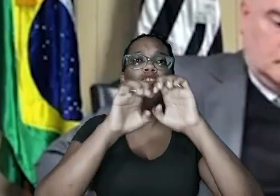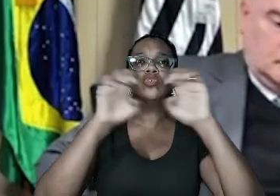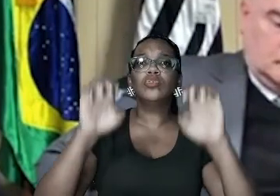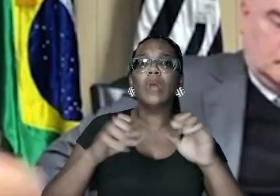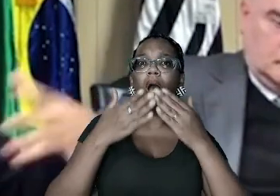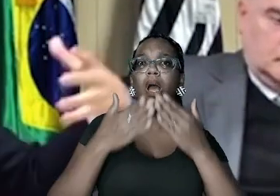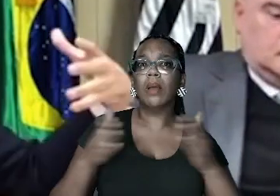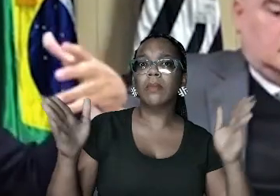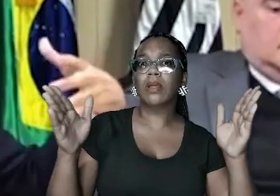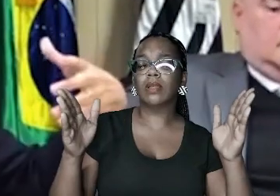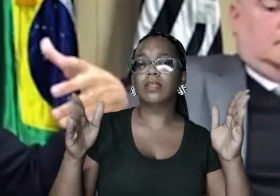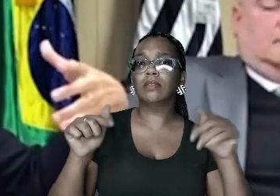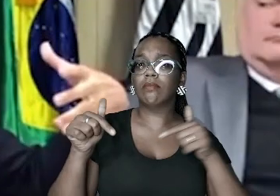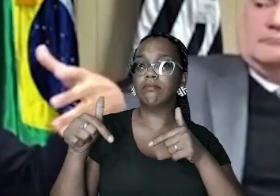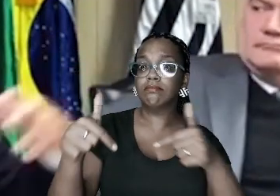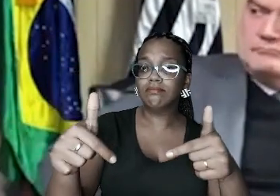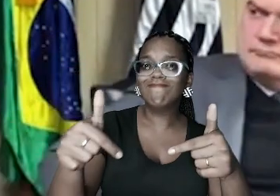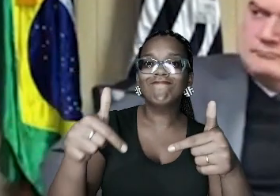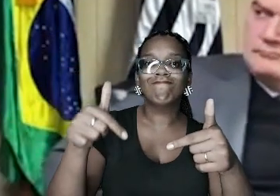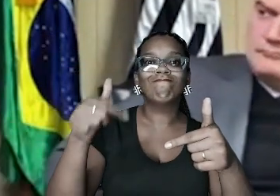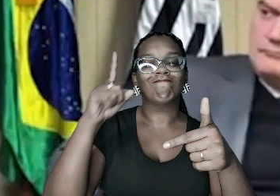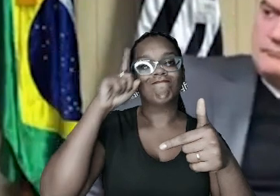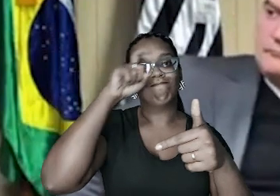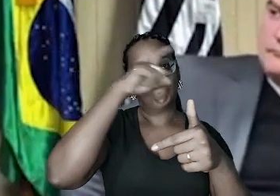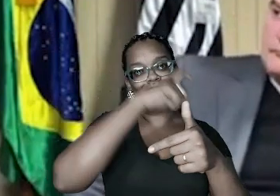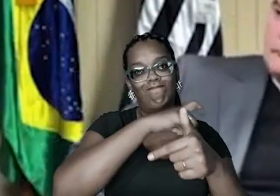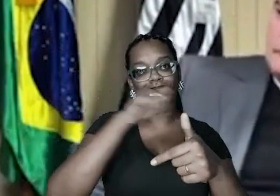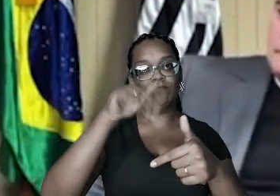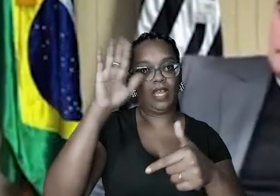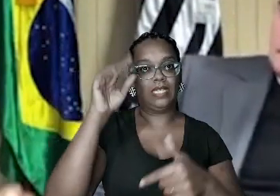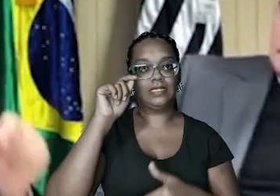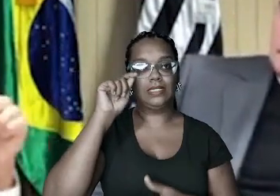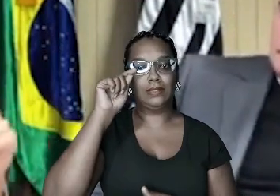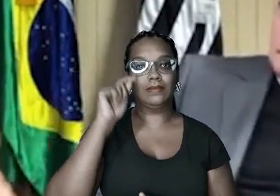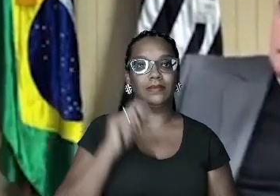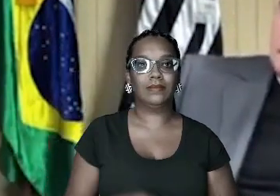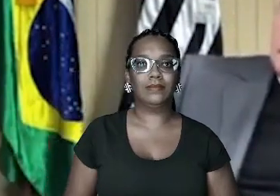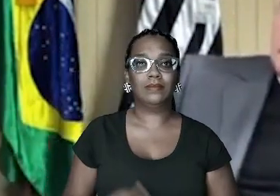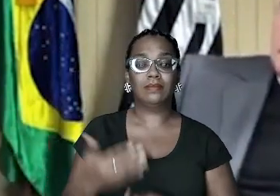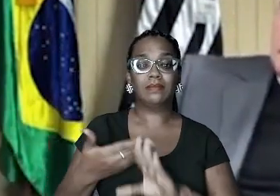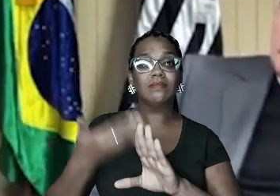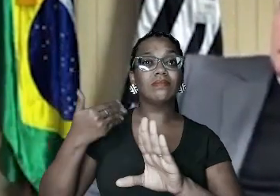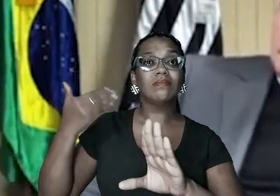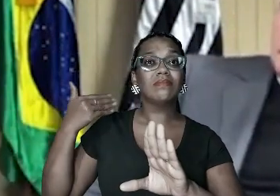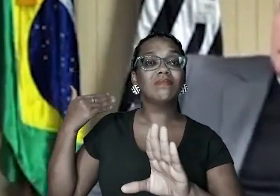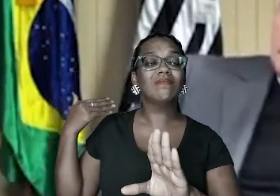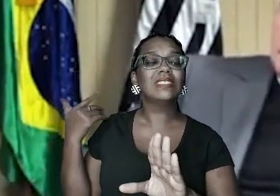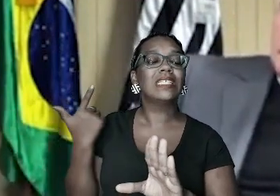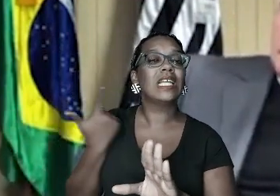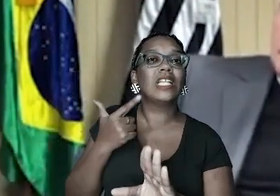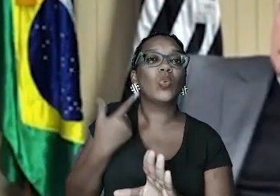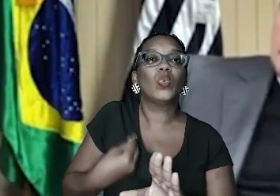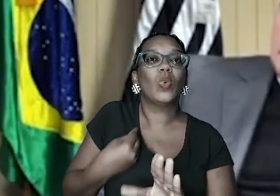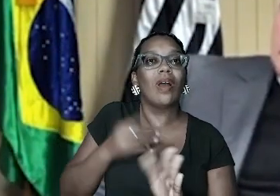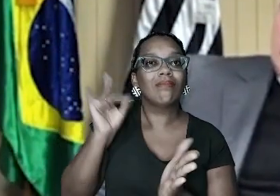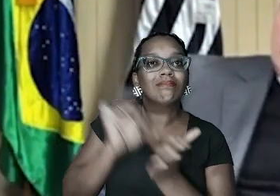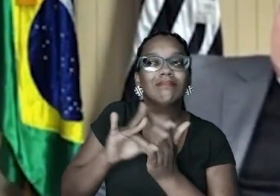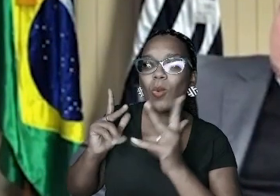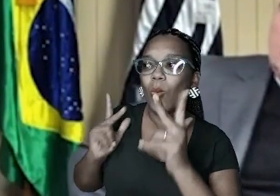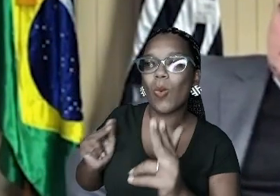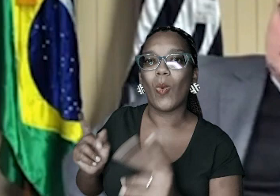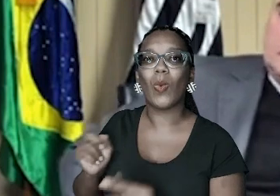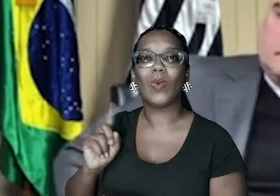esgarçam porque eles têm aquela beleza da abertura daquela textura aberta as aplicação se torna muito mais difícil